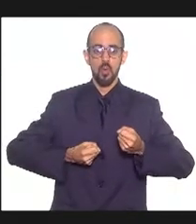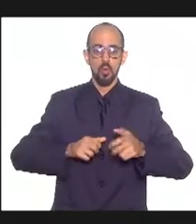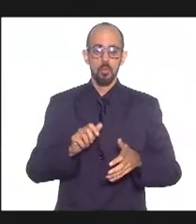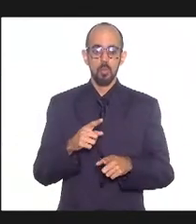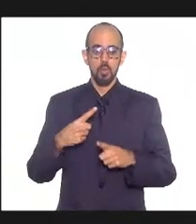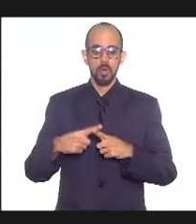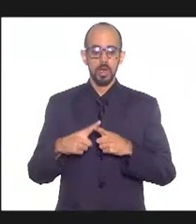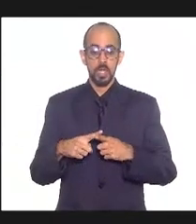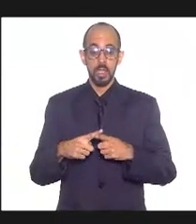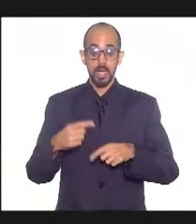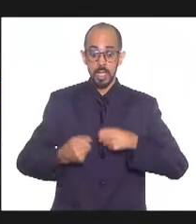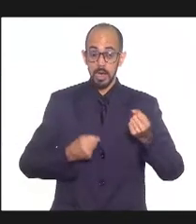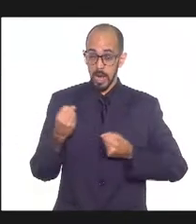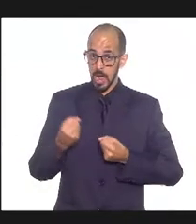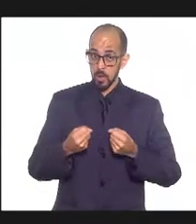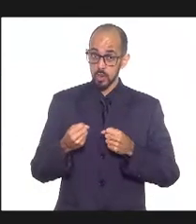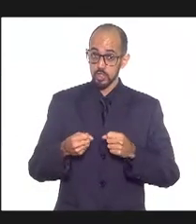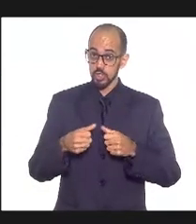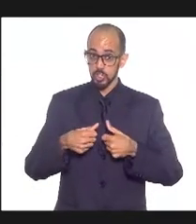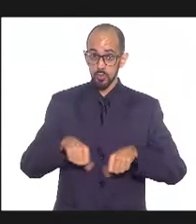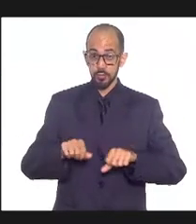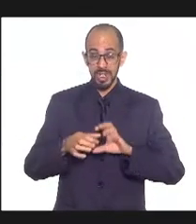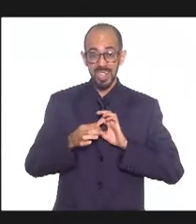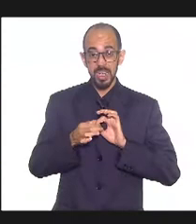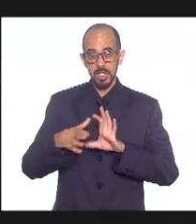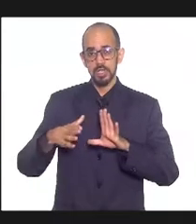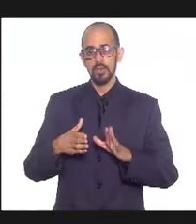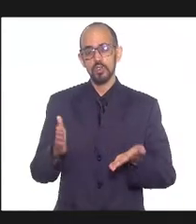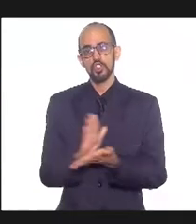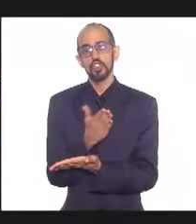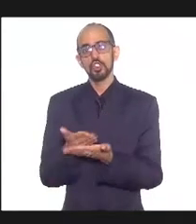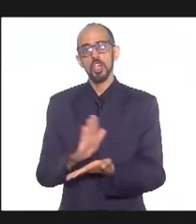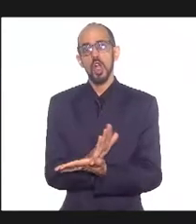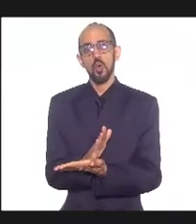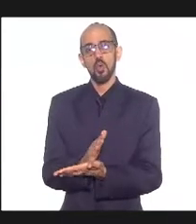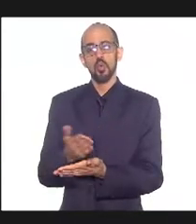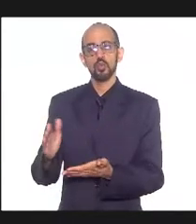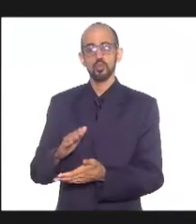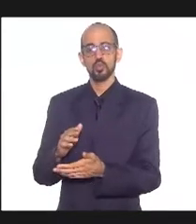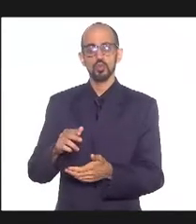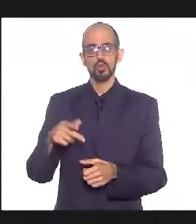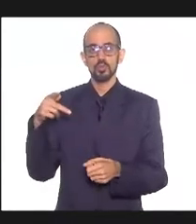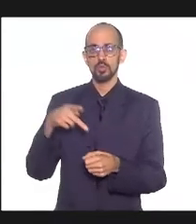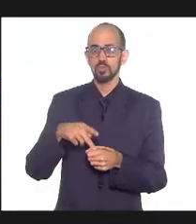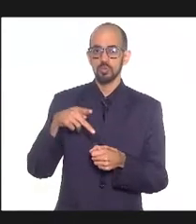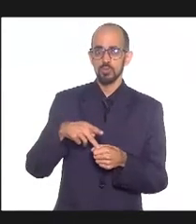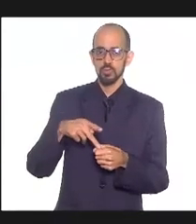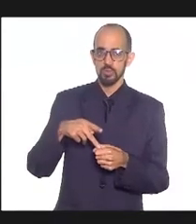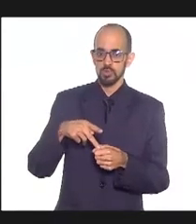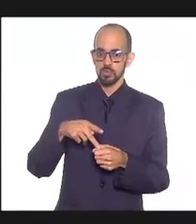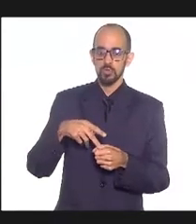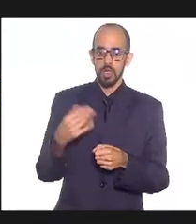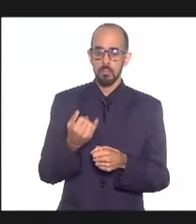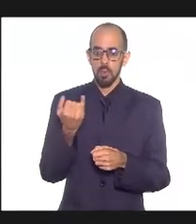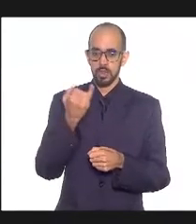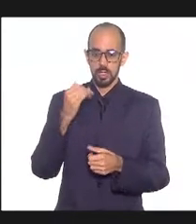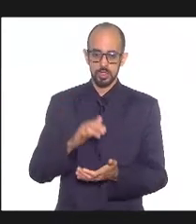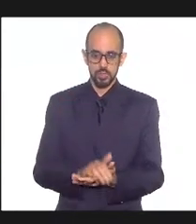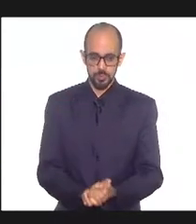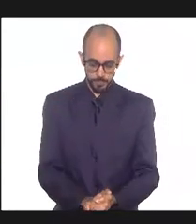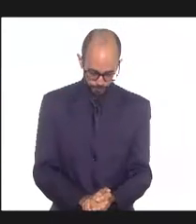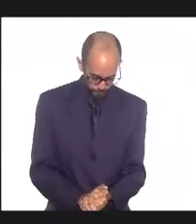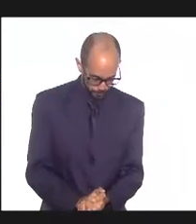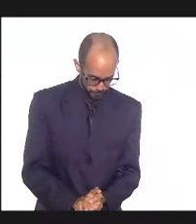veja livre de alguns combustíveis que hoje nós estamos importantes. Então, quando a gente vê aí